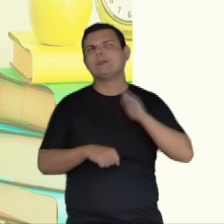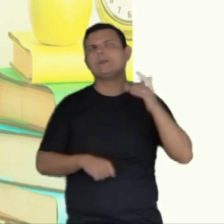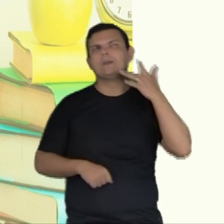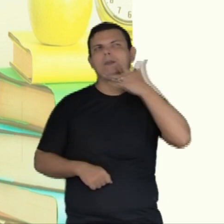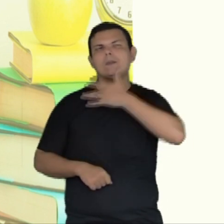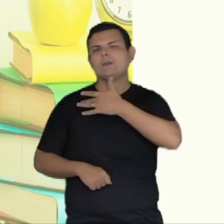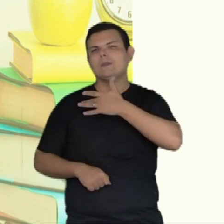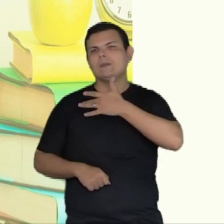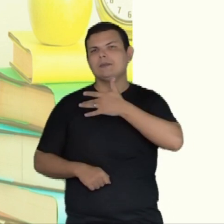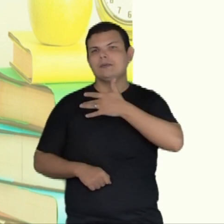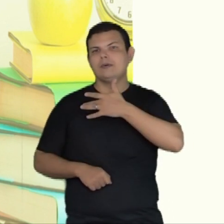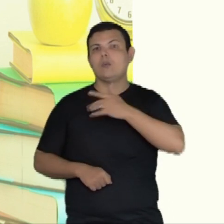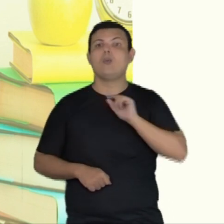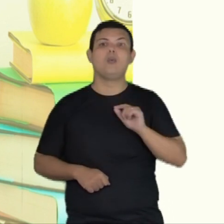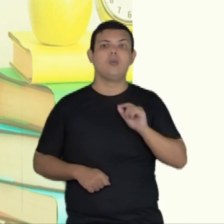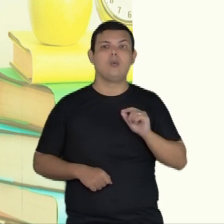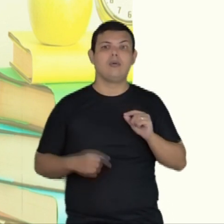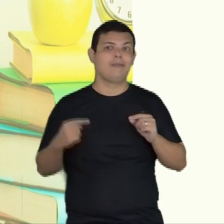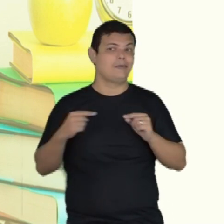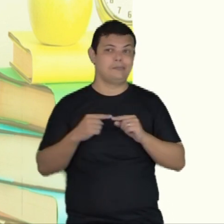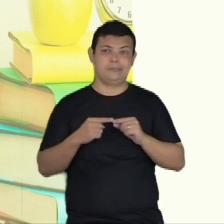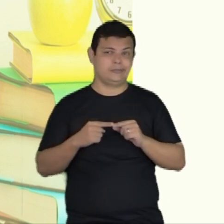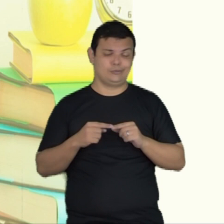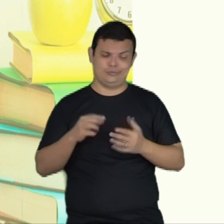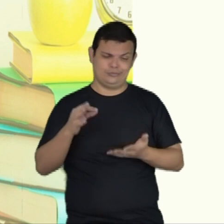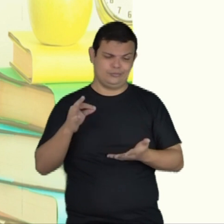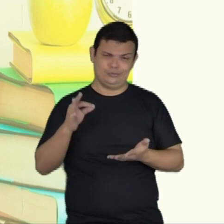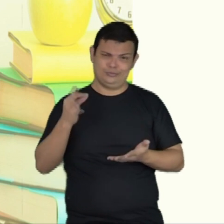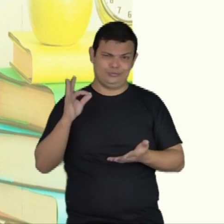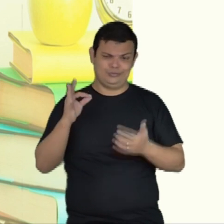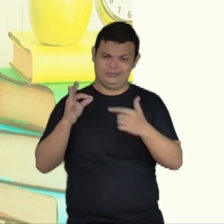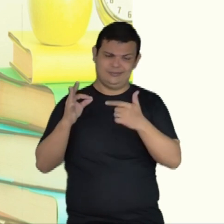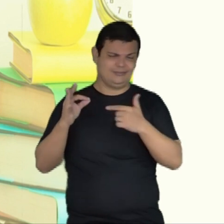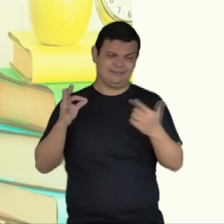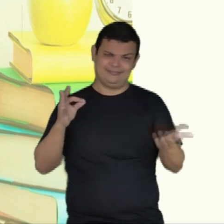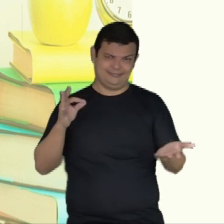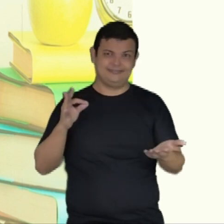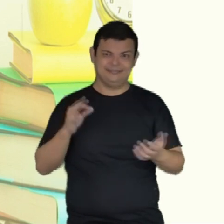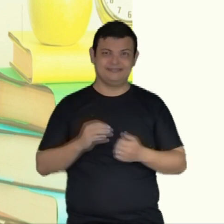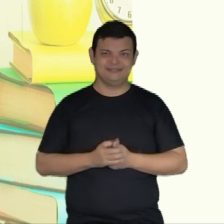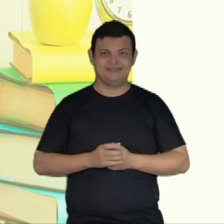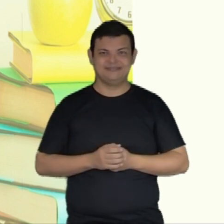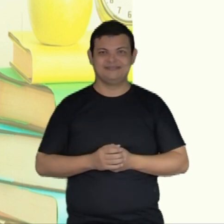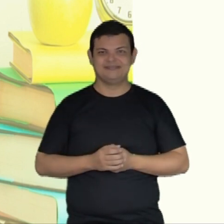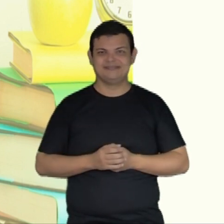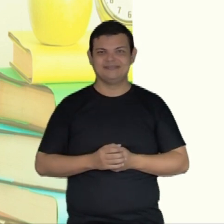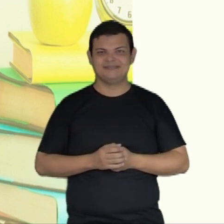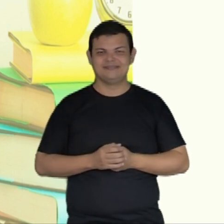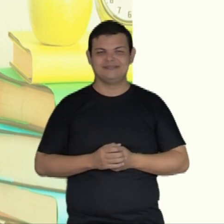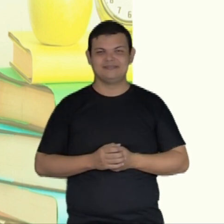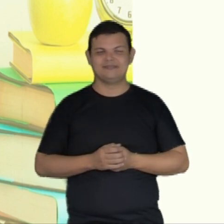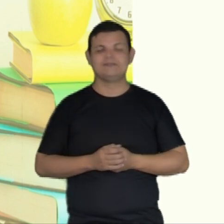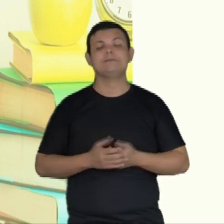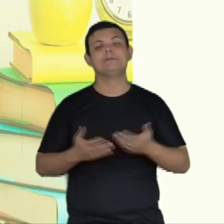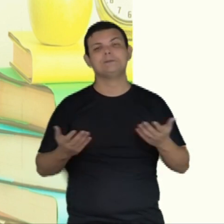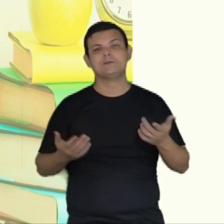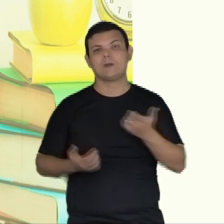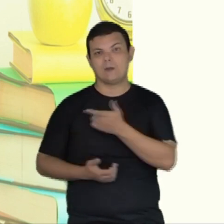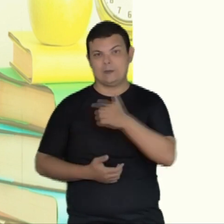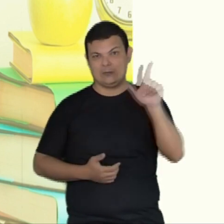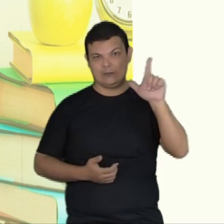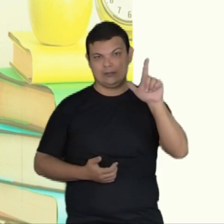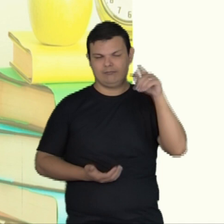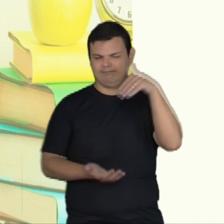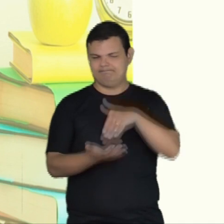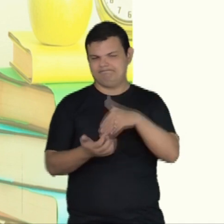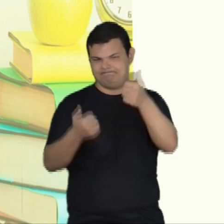gostosa? Ora, pois, ele tá falando da xícara de café, não é verdade? Vamos lá, a nossa última conversinha